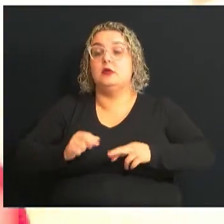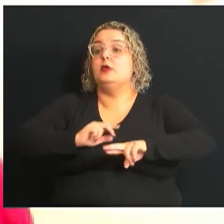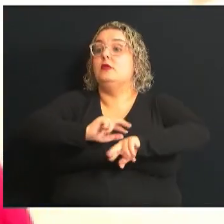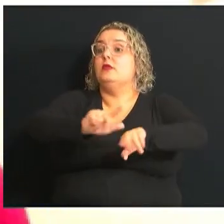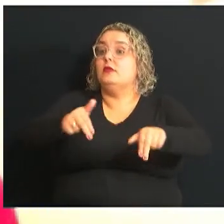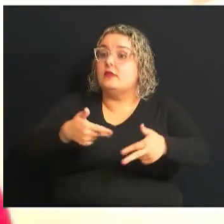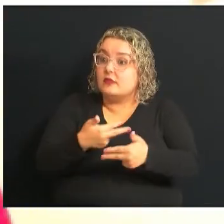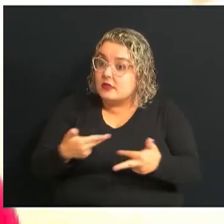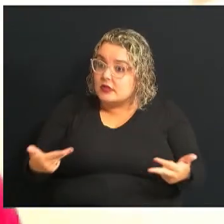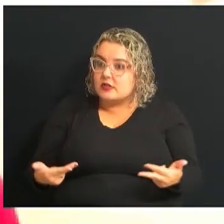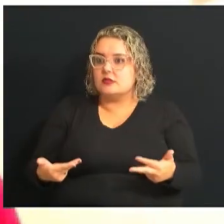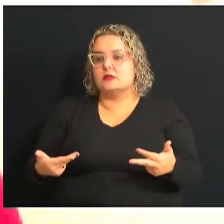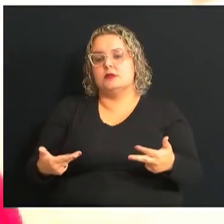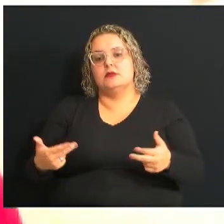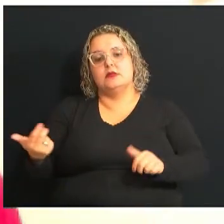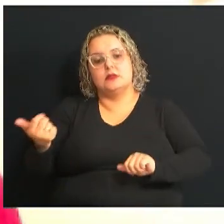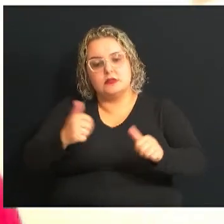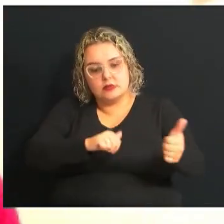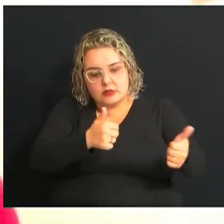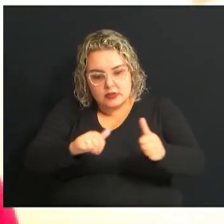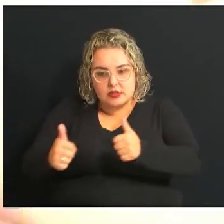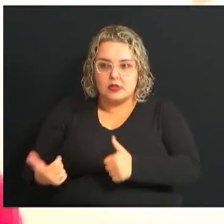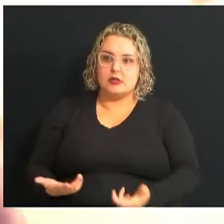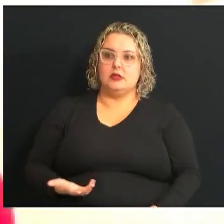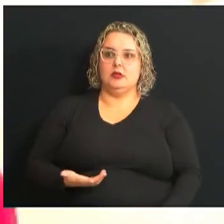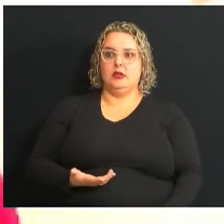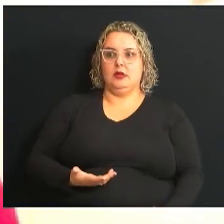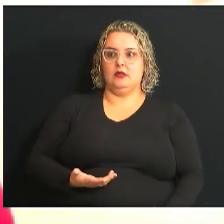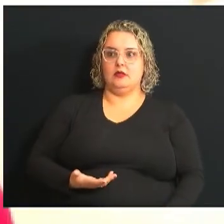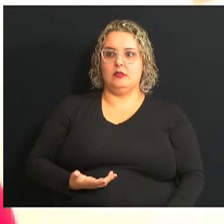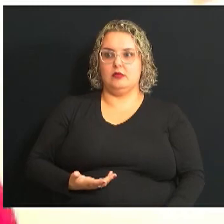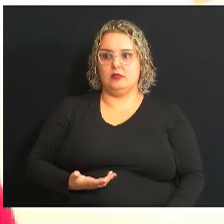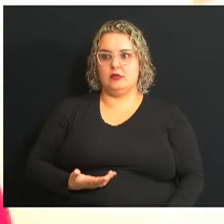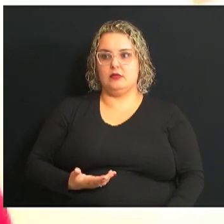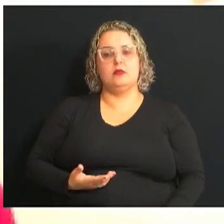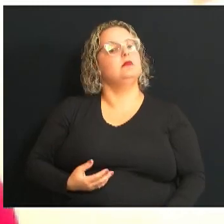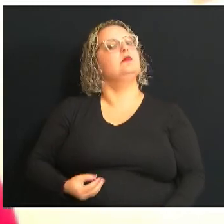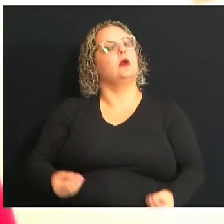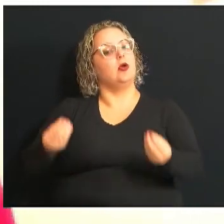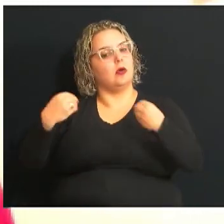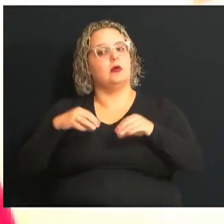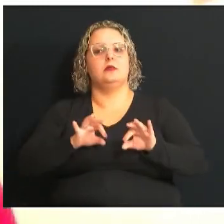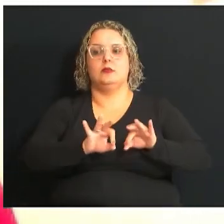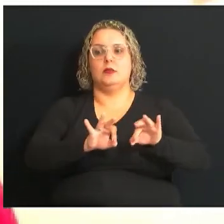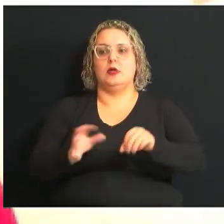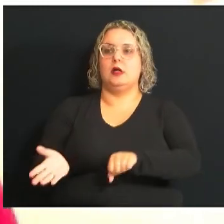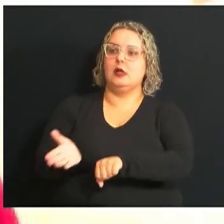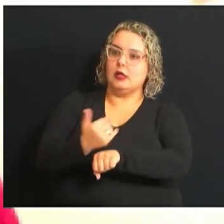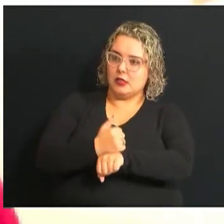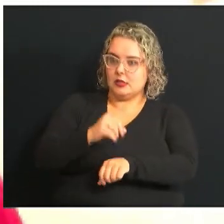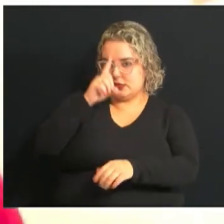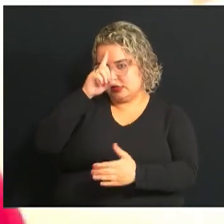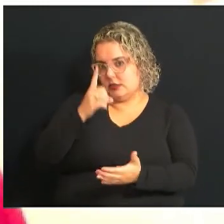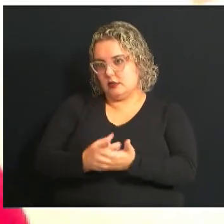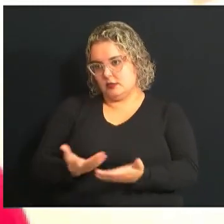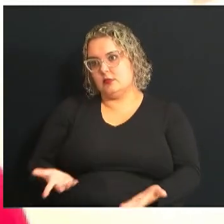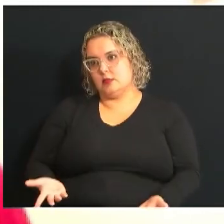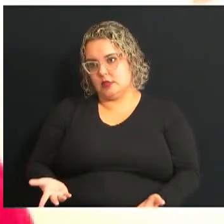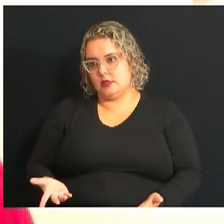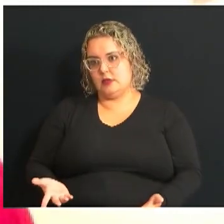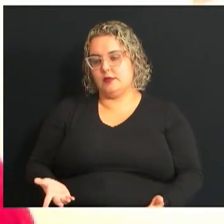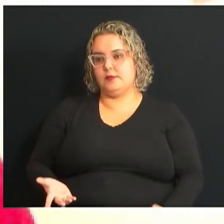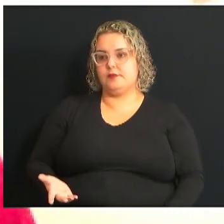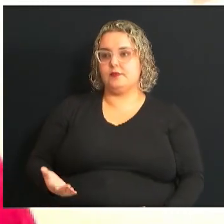nessa balança que a gente tem que botar no nosso planejamento antes dessa tomada de decisão. Você sai de uma média